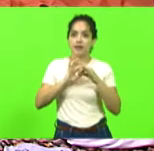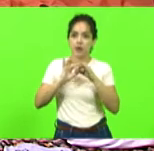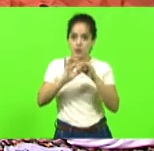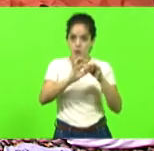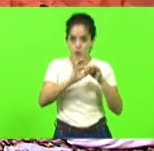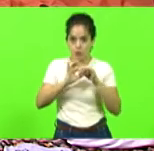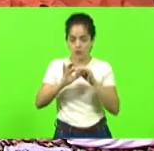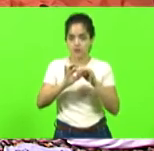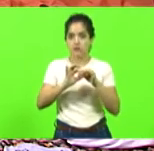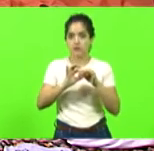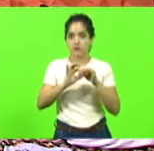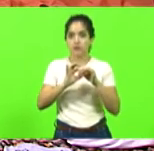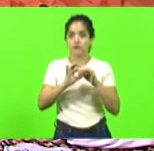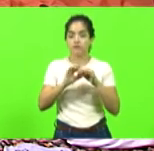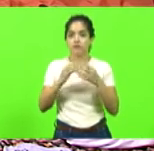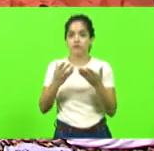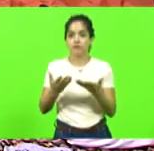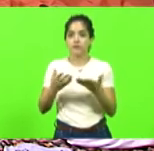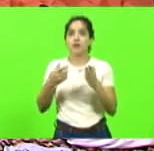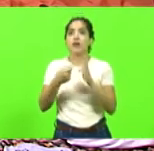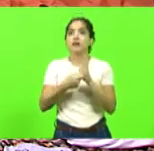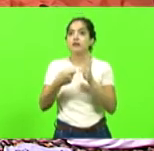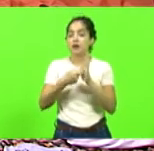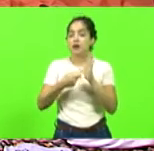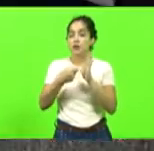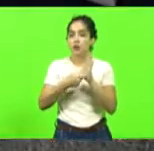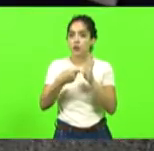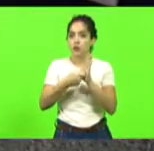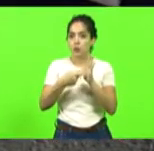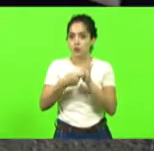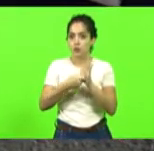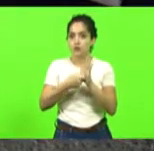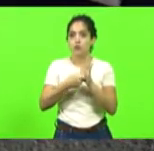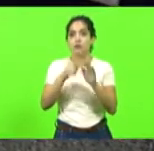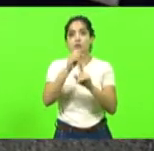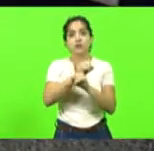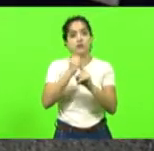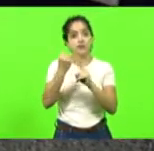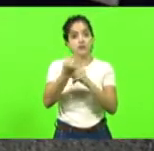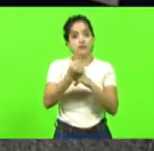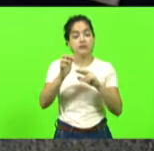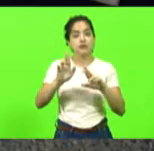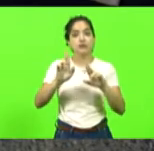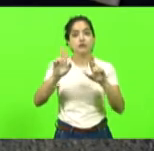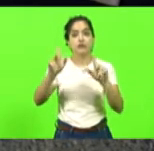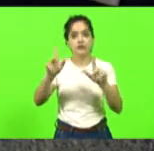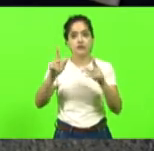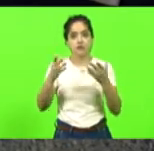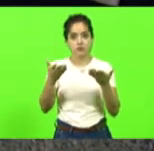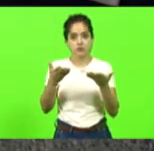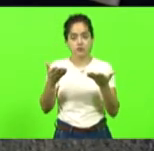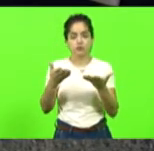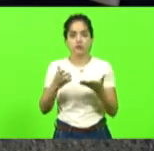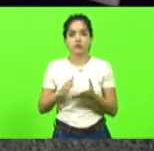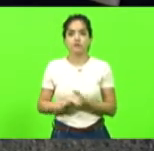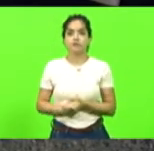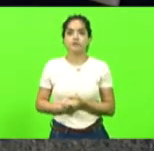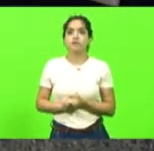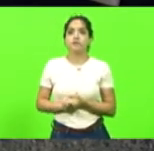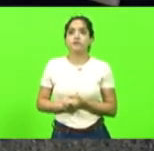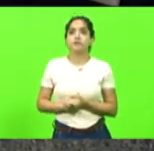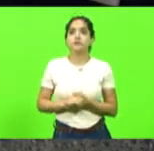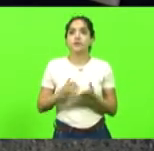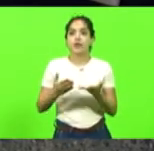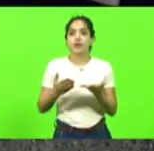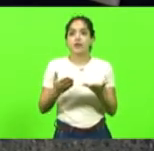movimentos irmãos na luta por uma sociedade diferente do que a gente tem. Dizer ao MAB